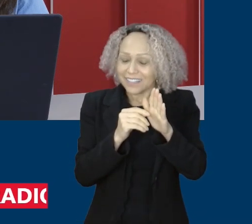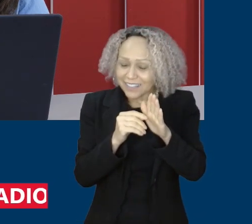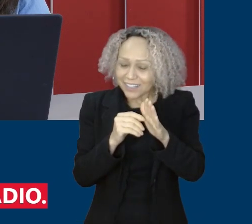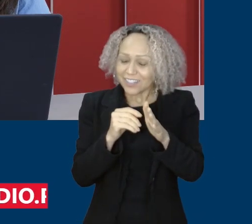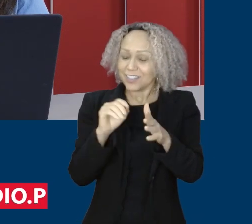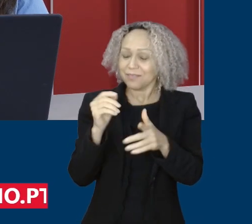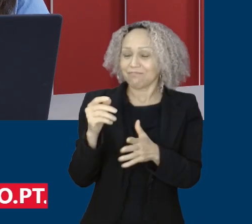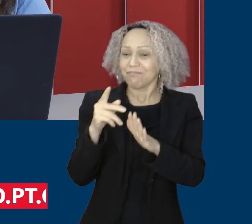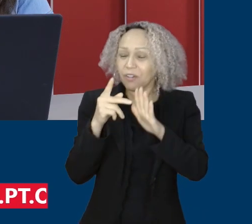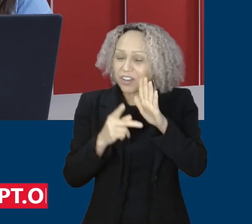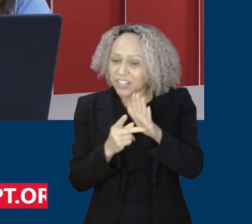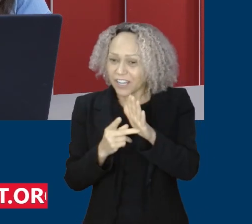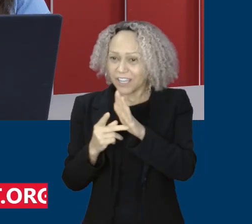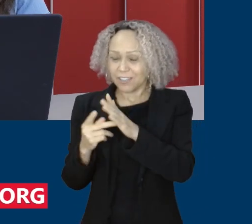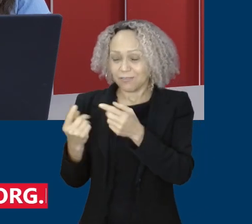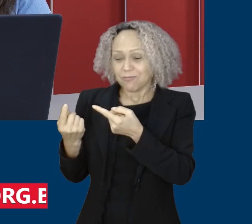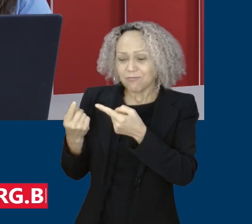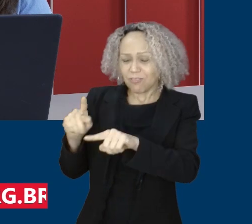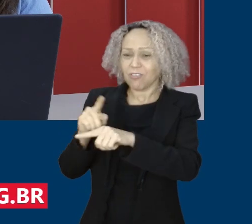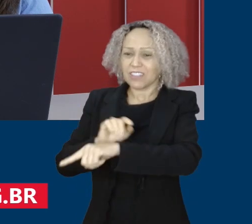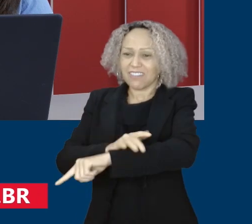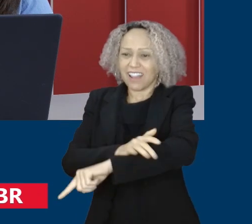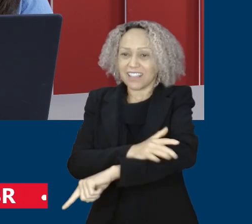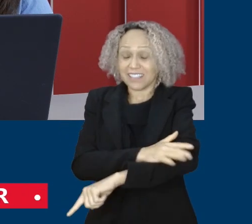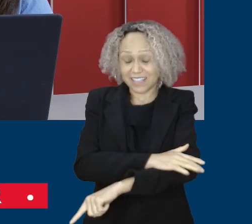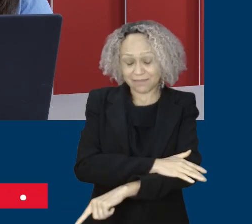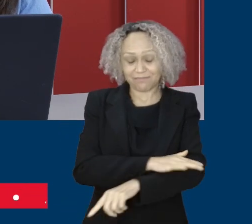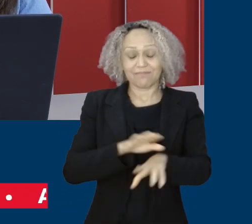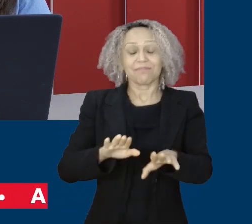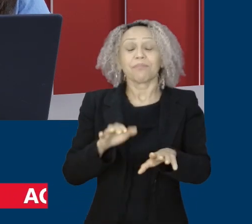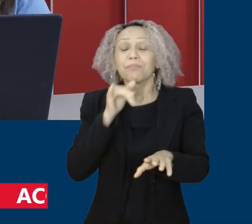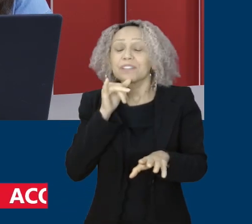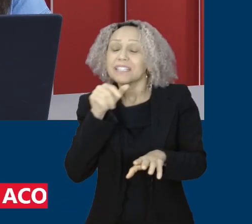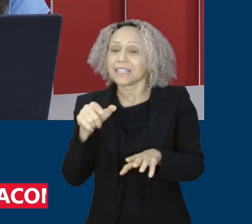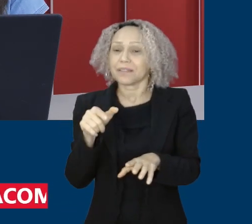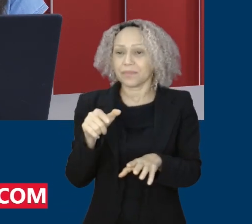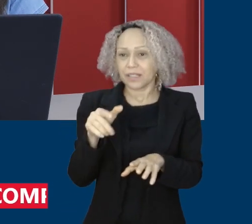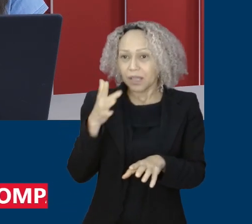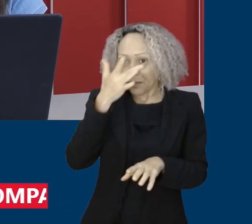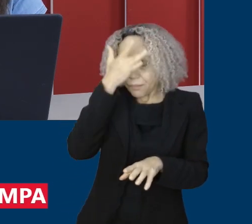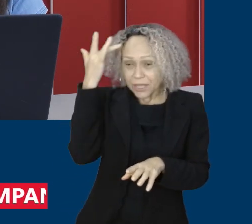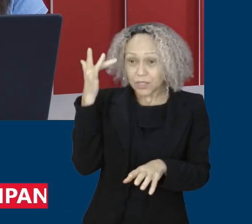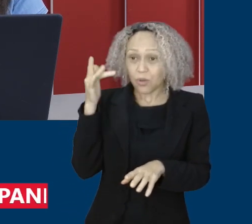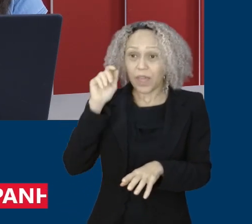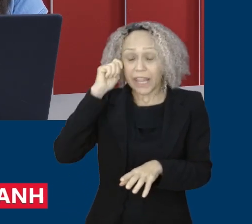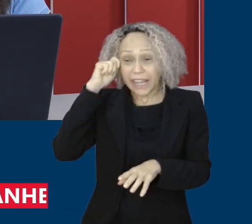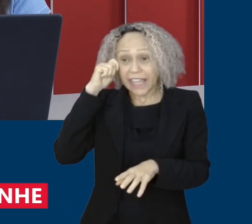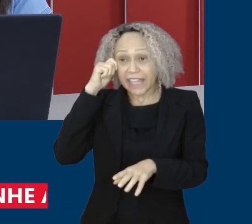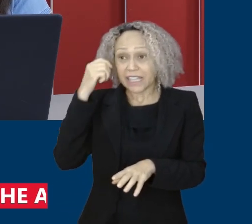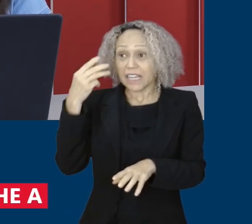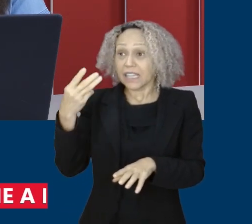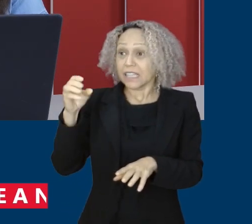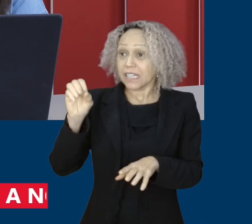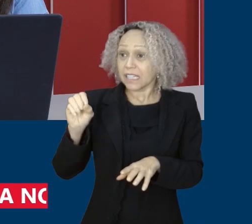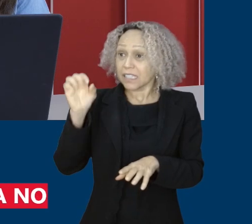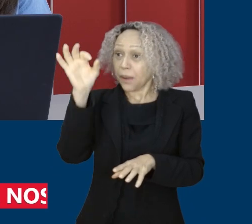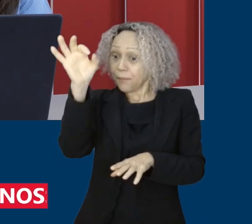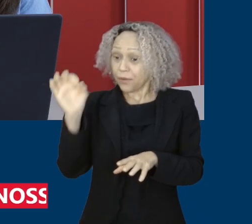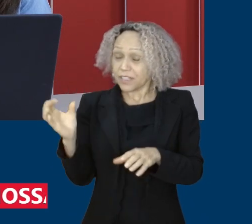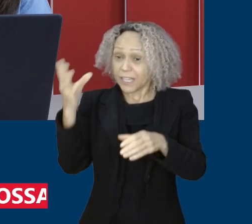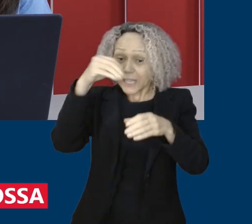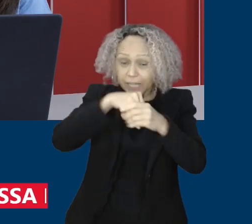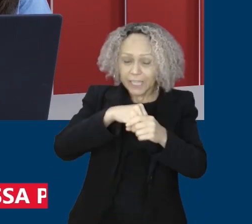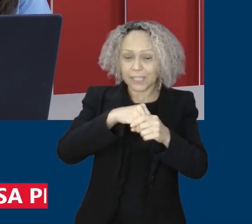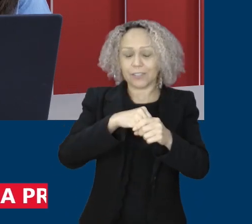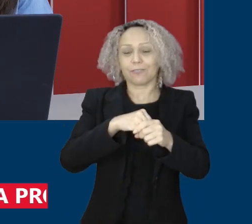por pessoas negras, de um percentual mínimo de 30% nos cargos em comissão e nas funções de confiança no âmbito do